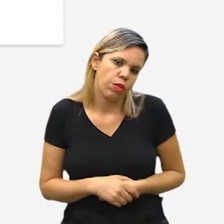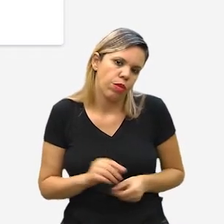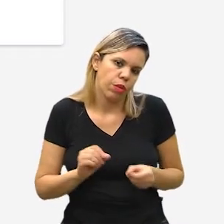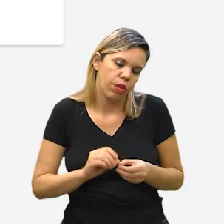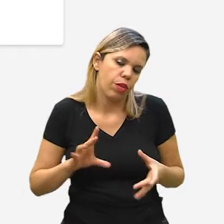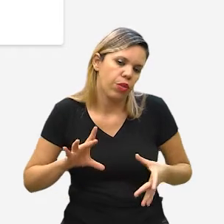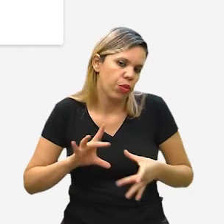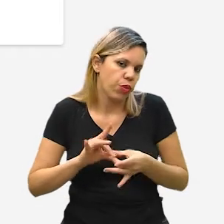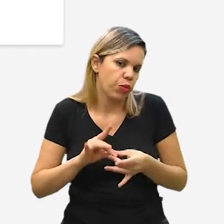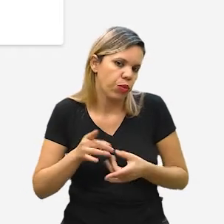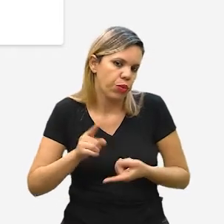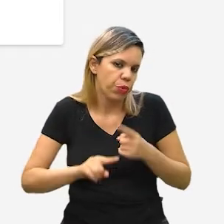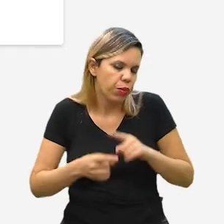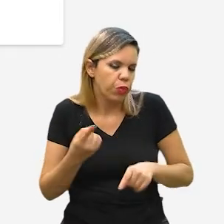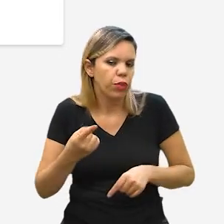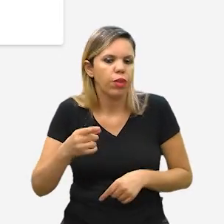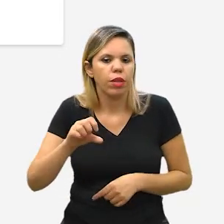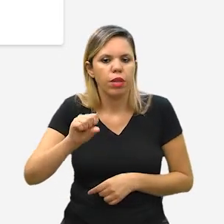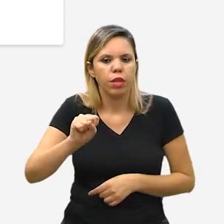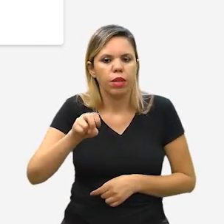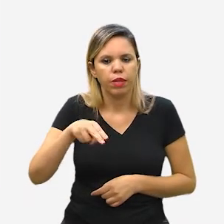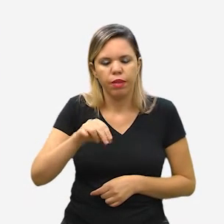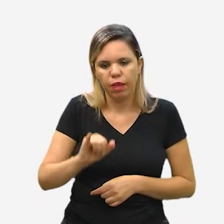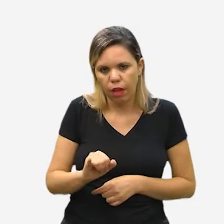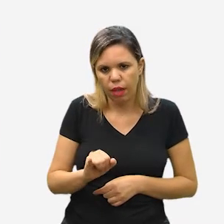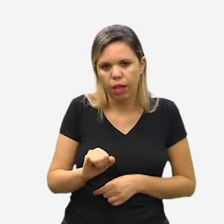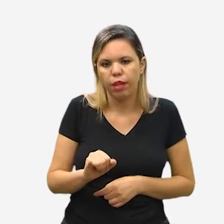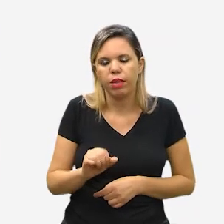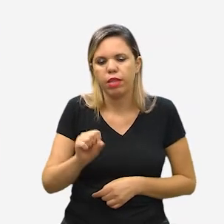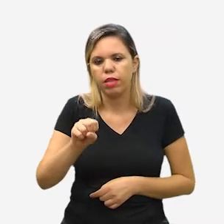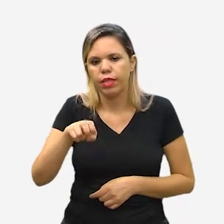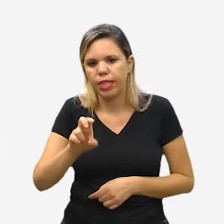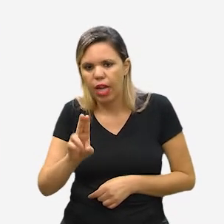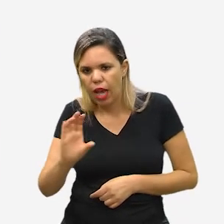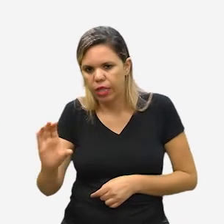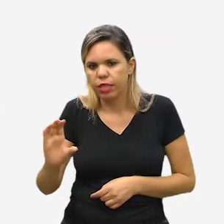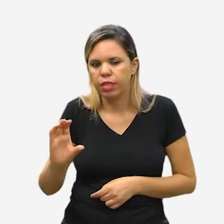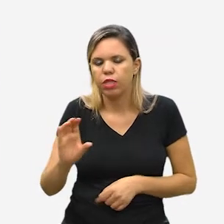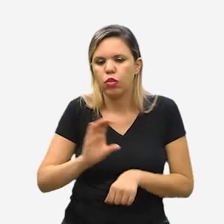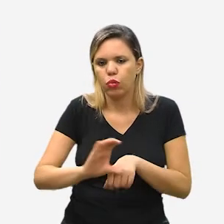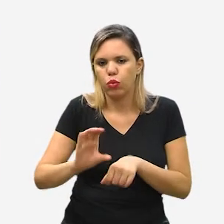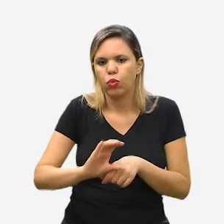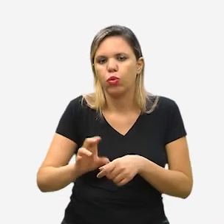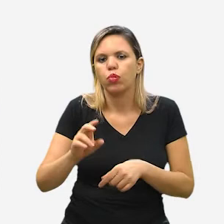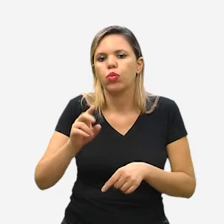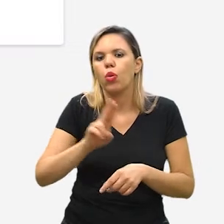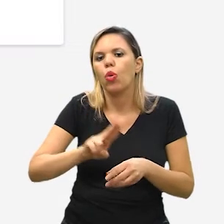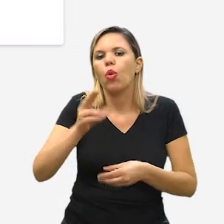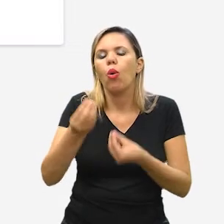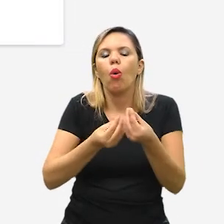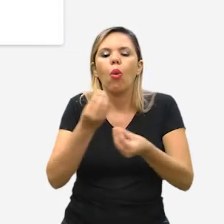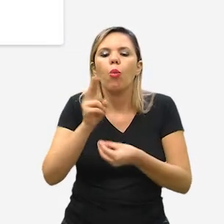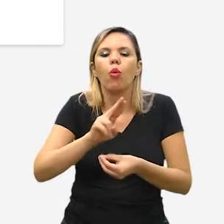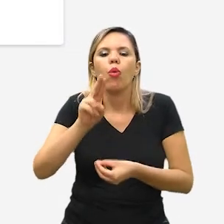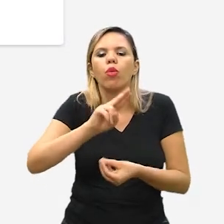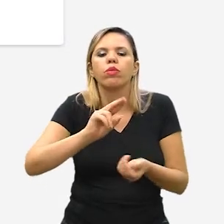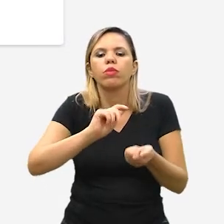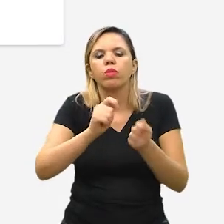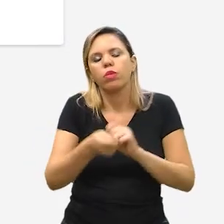e nós fizemos parcerias com o Senai e o Senac para capacitação na área de manipulação de